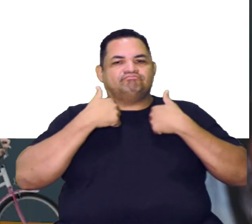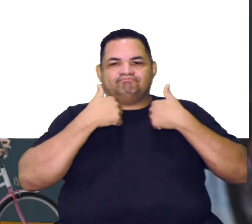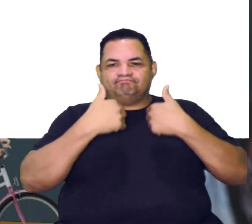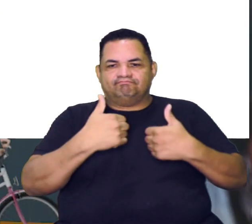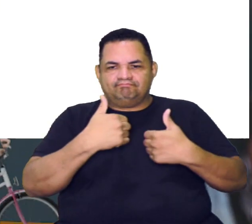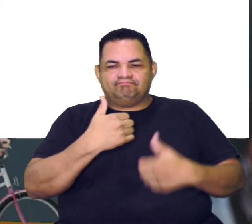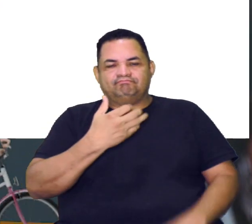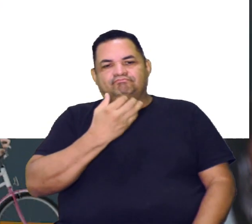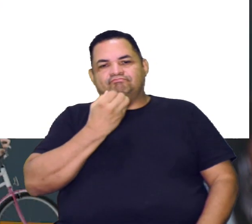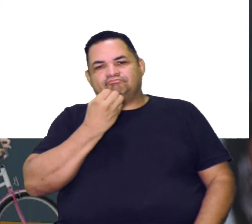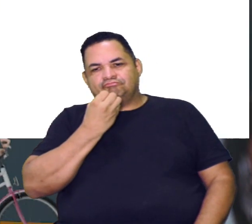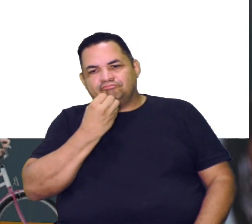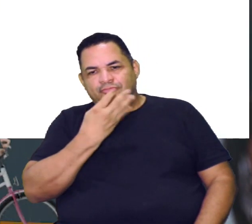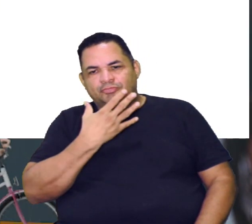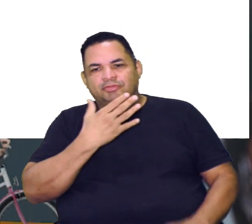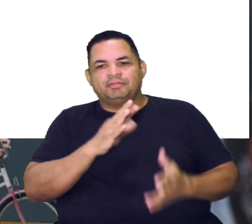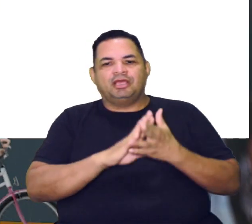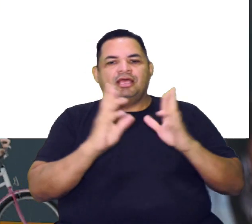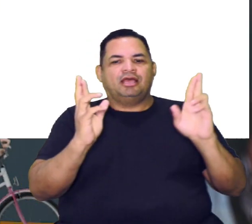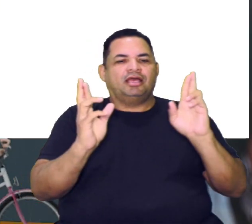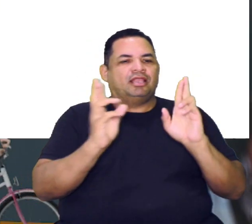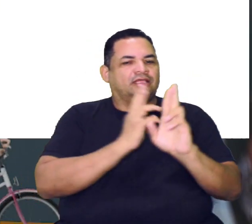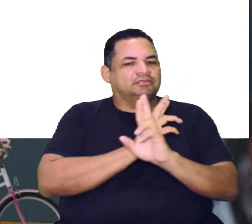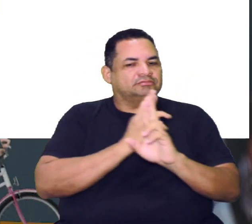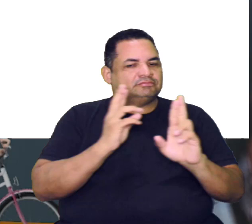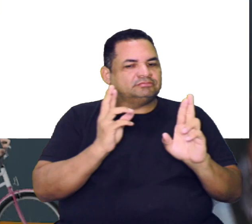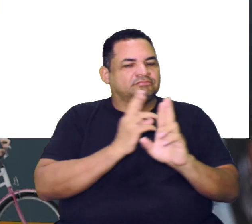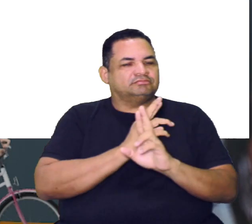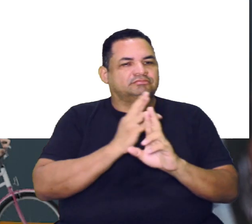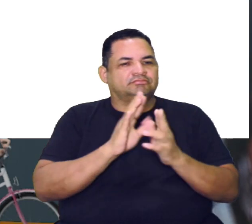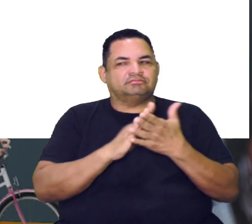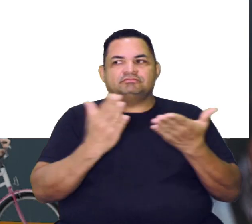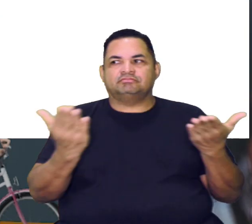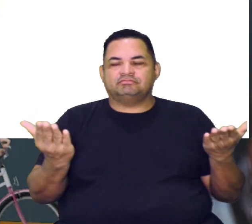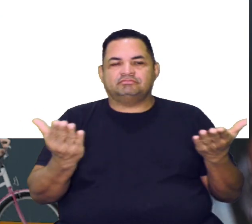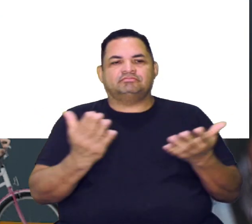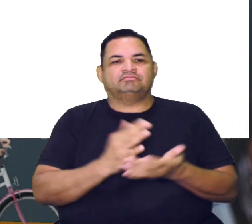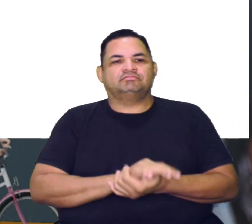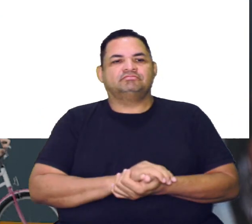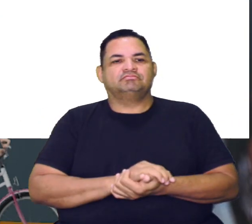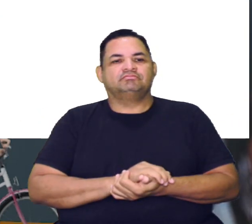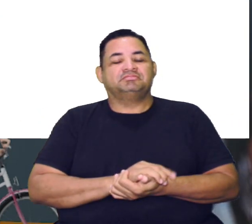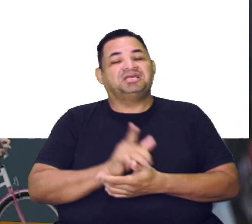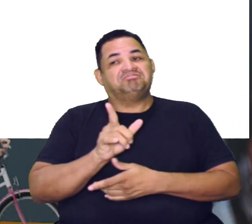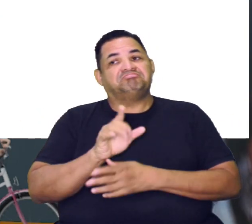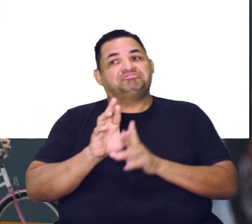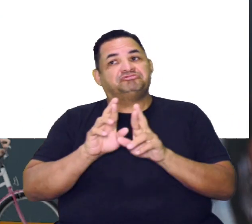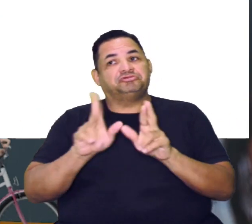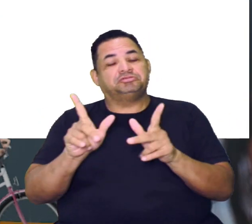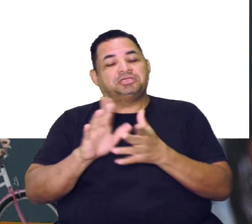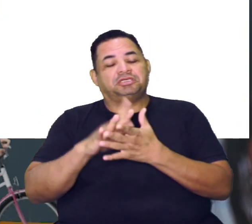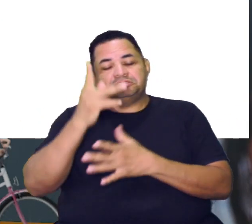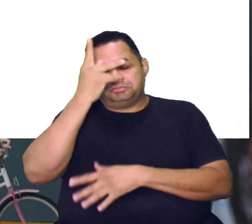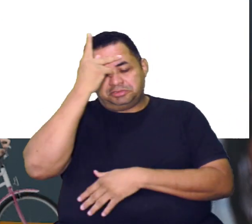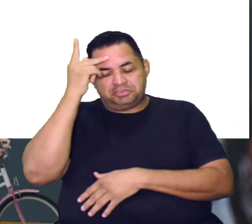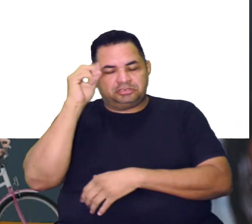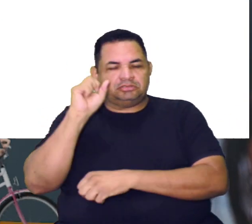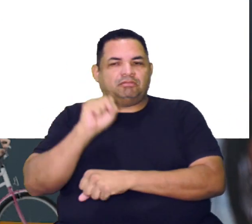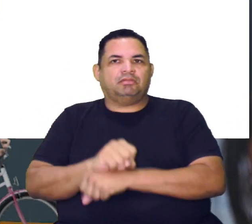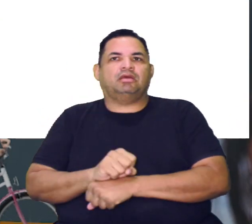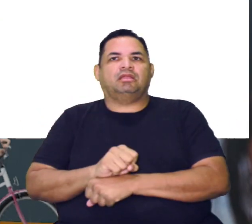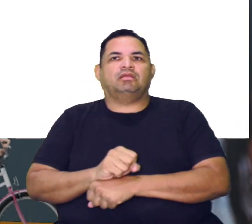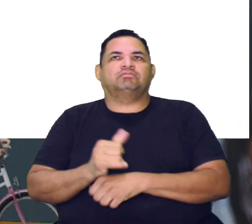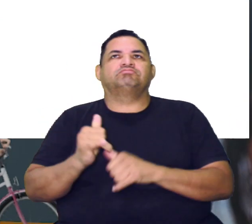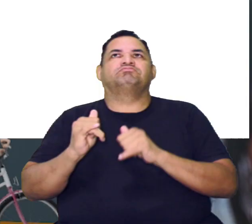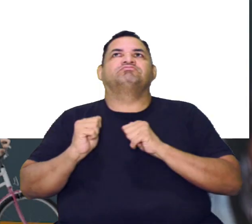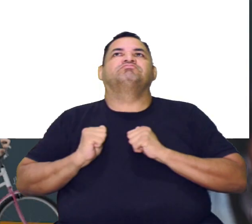muito bem com as outras pessoas, né? Do que aquelas pessoas que são inativas. Olha só